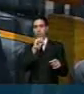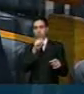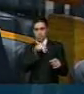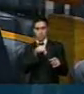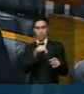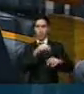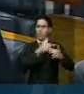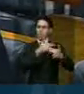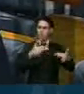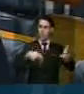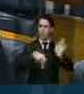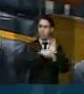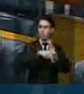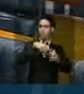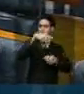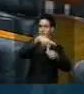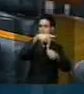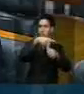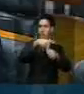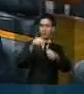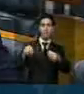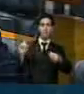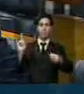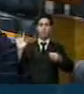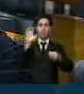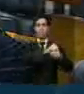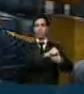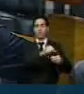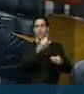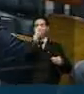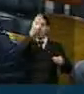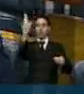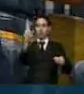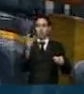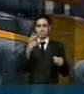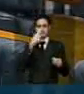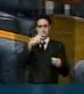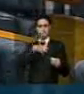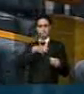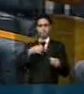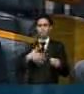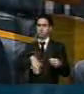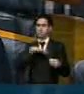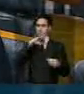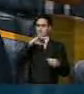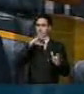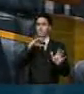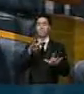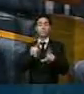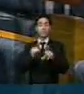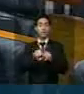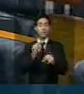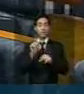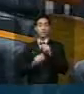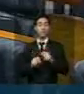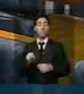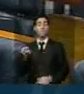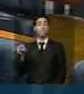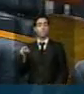e acompanhou. Né? Esse é um assunto que nos deixou bastante constrangidos. Temos também a questão